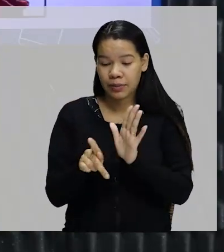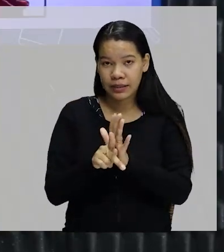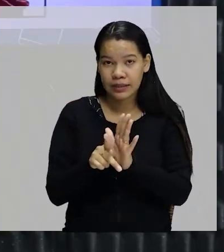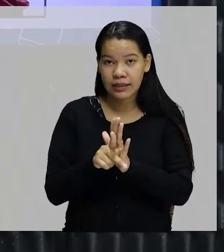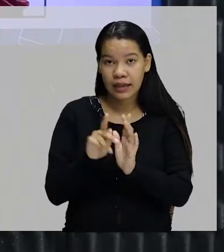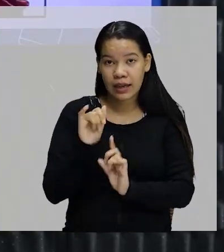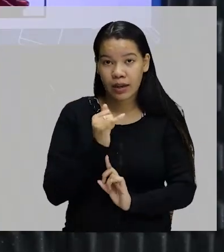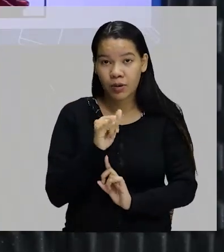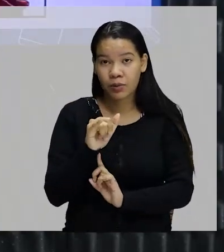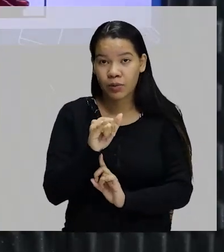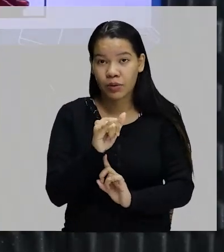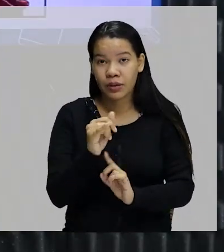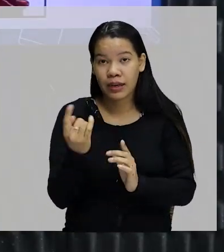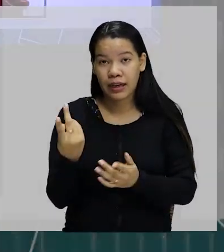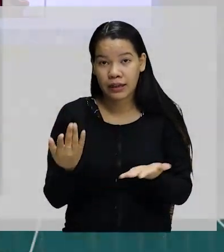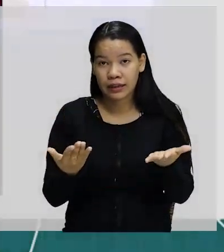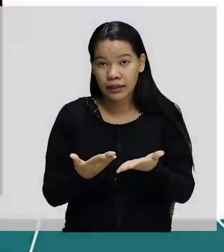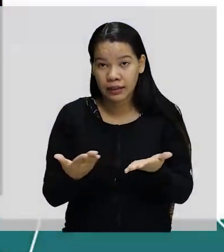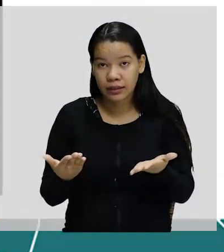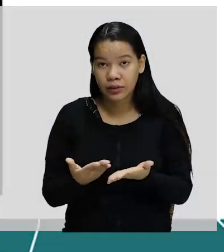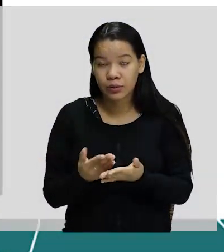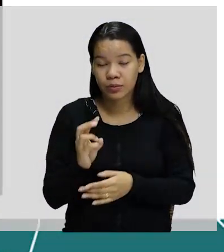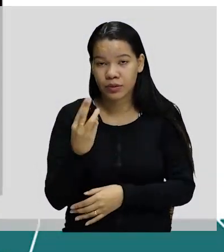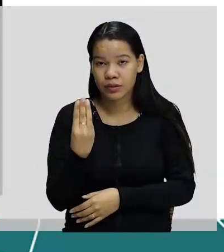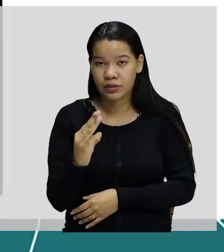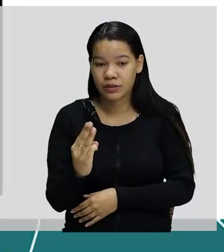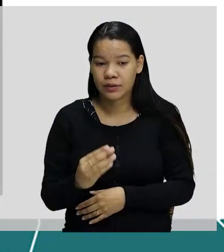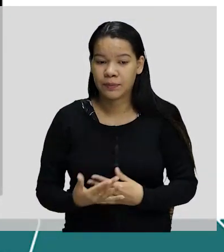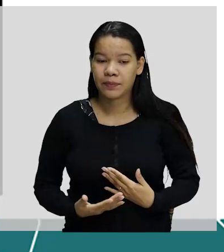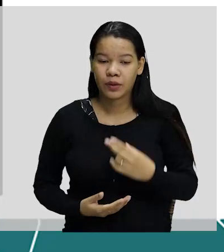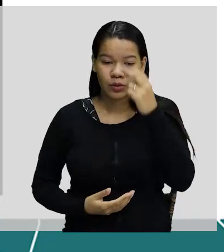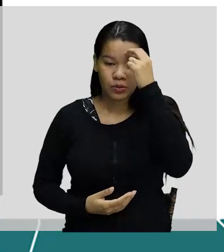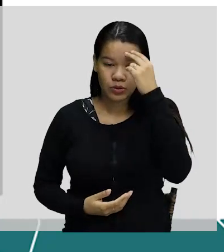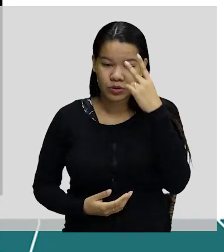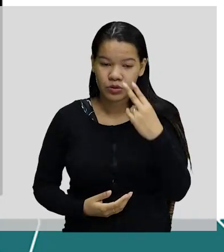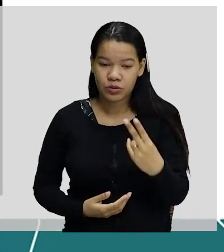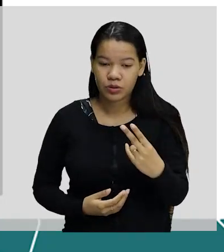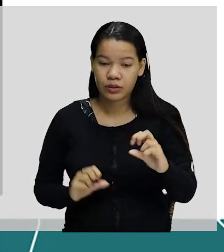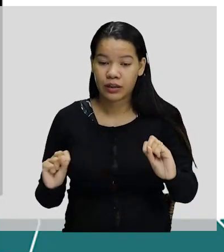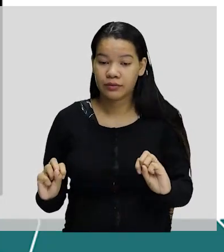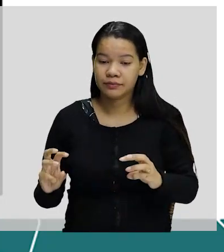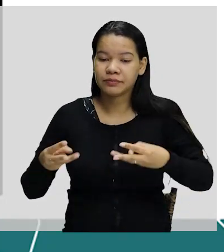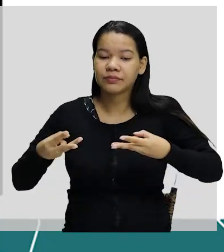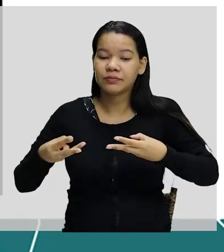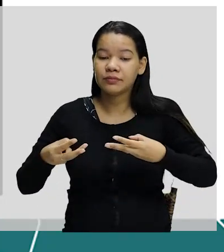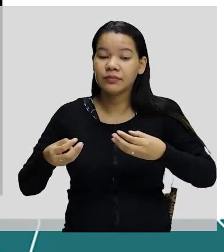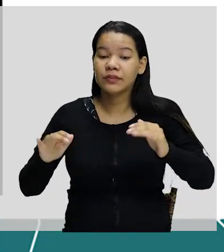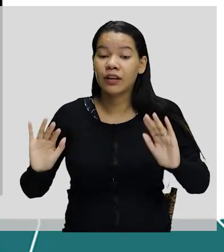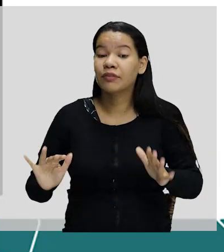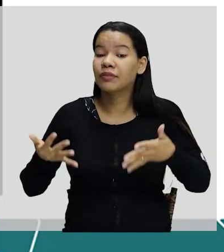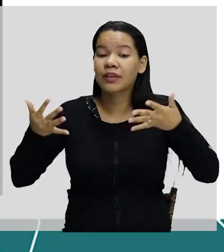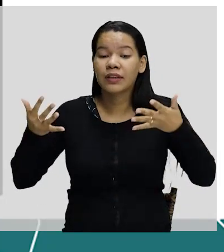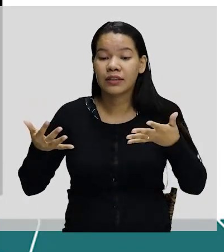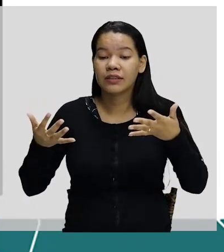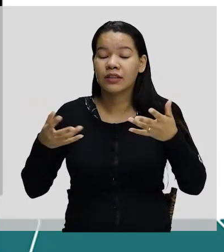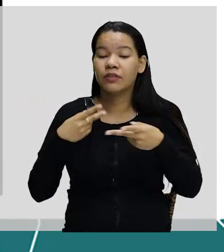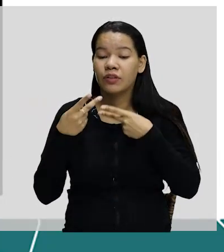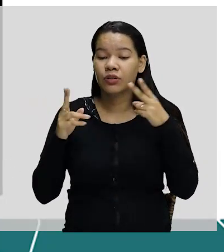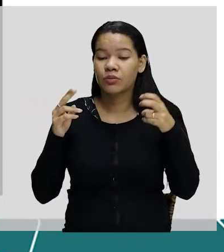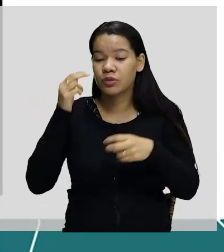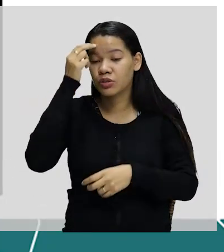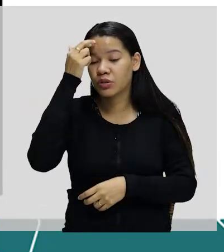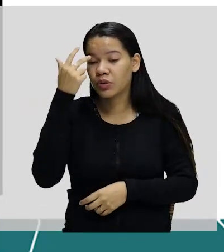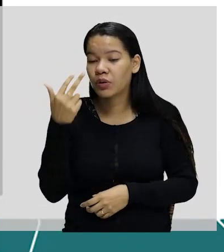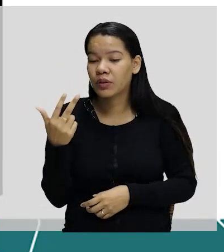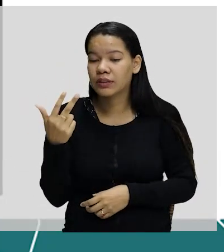Maranhão. O histórico. A festa do Bumba Meu Boi resgata uma história típica das relações sociais e